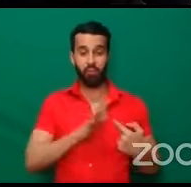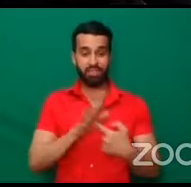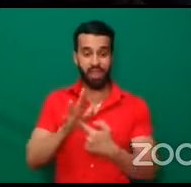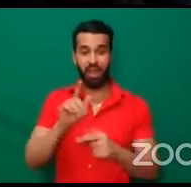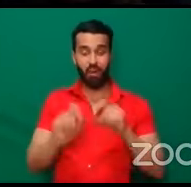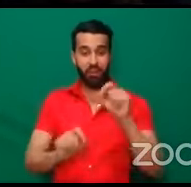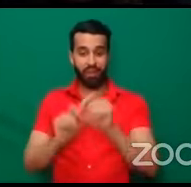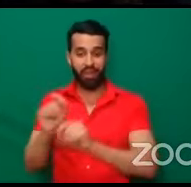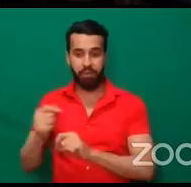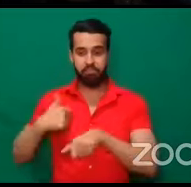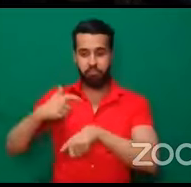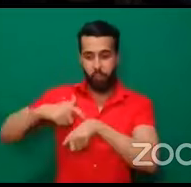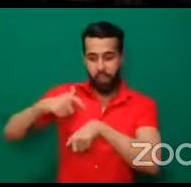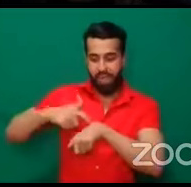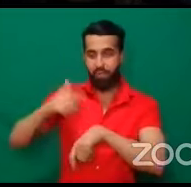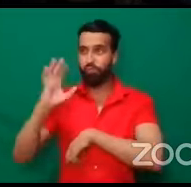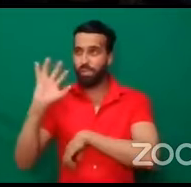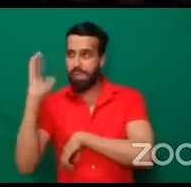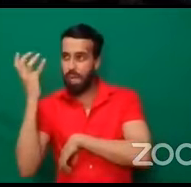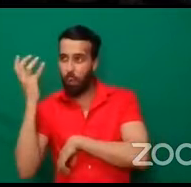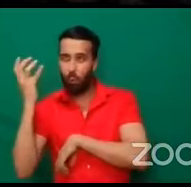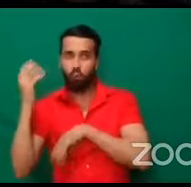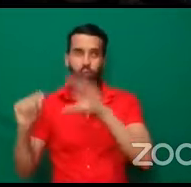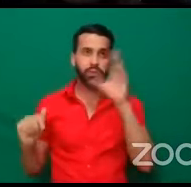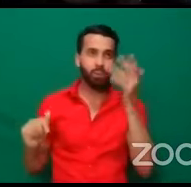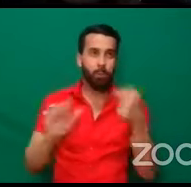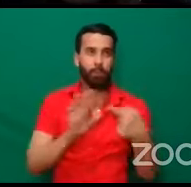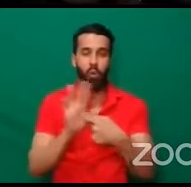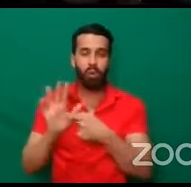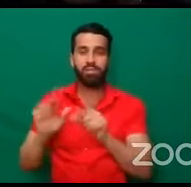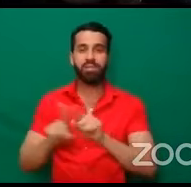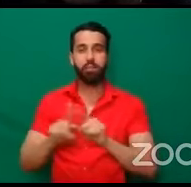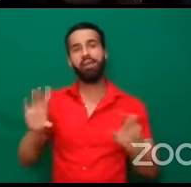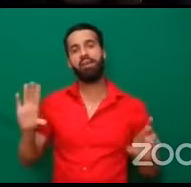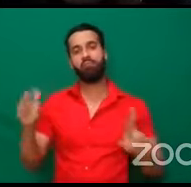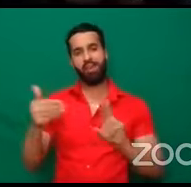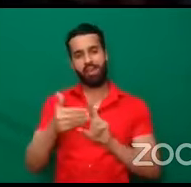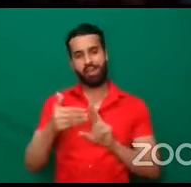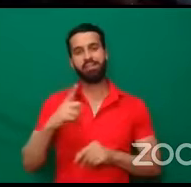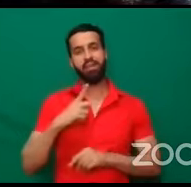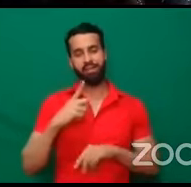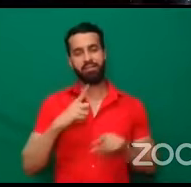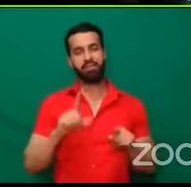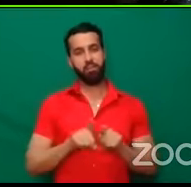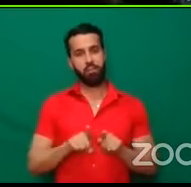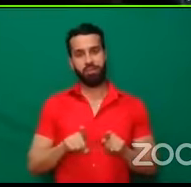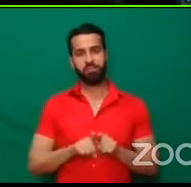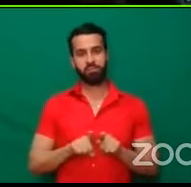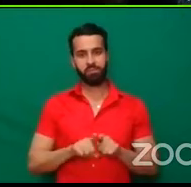o momento e toda essas referências, né? Então eu acredito Total. que